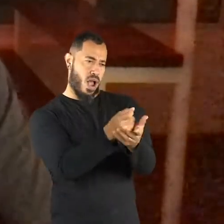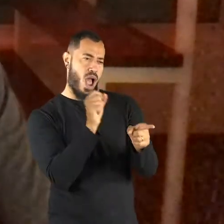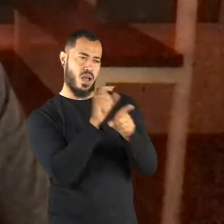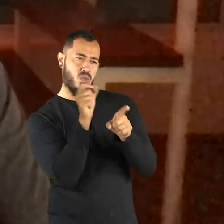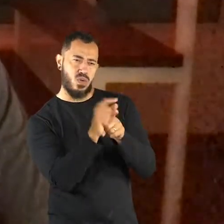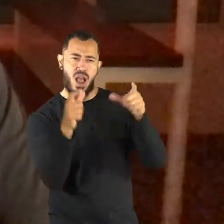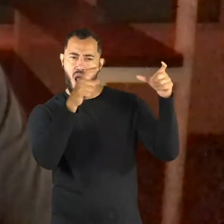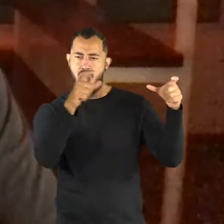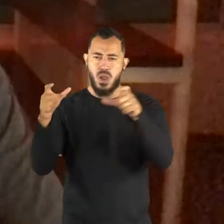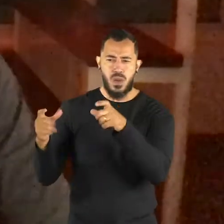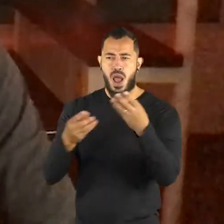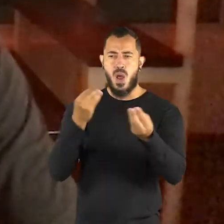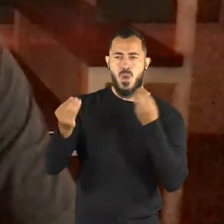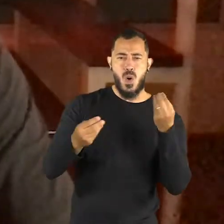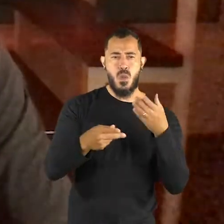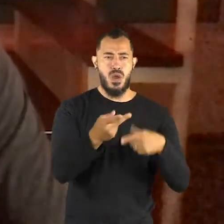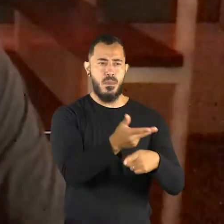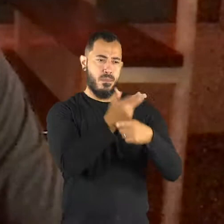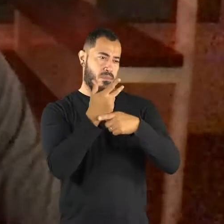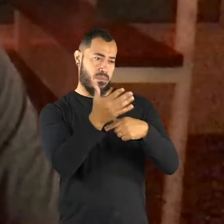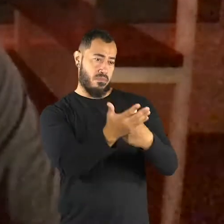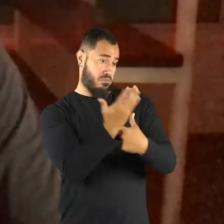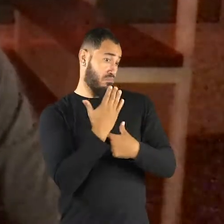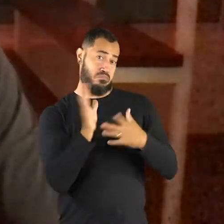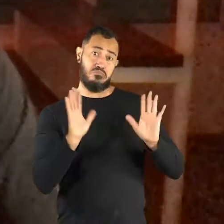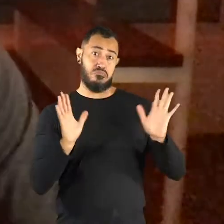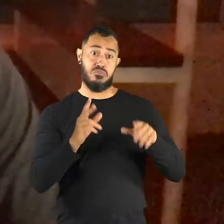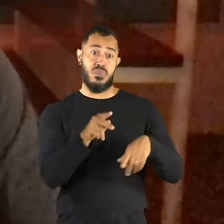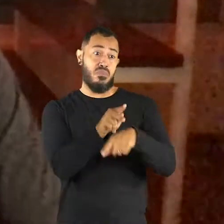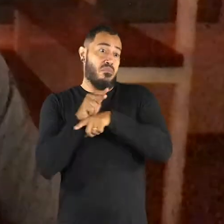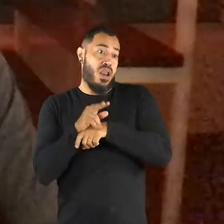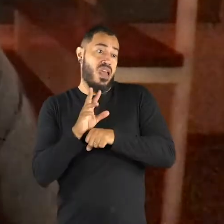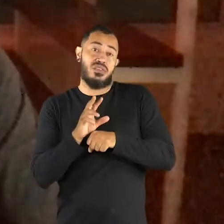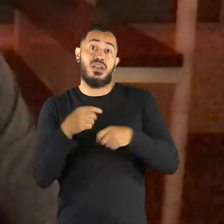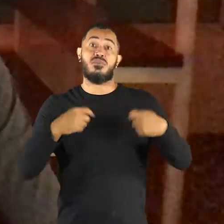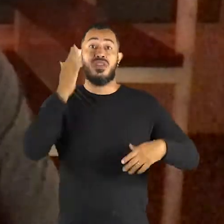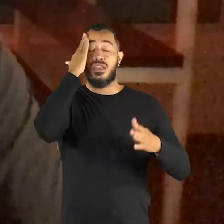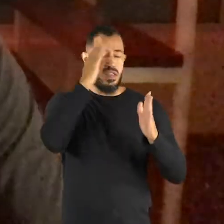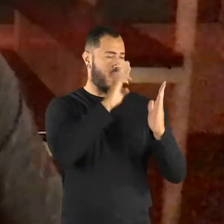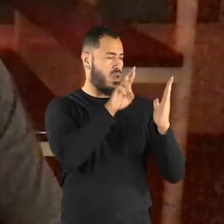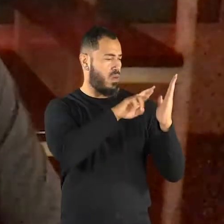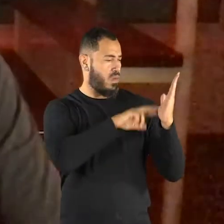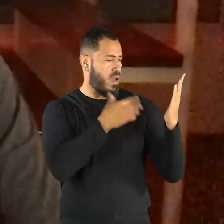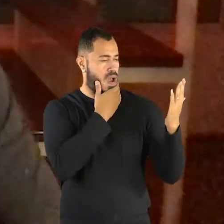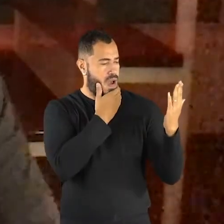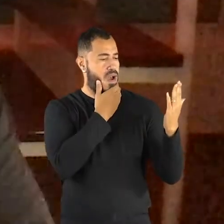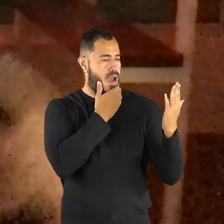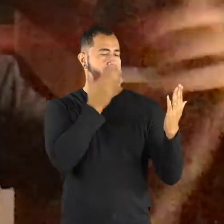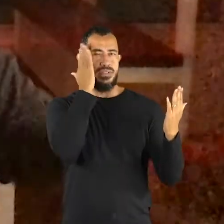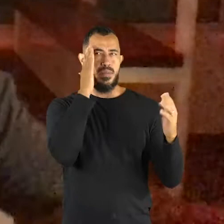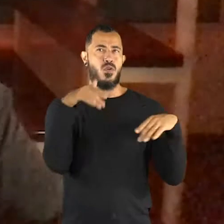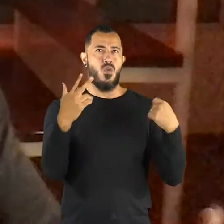alugada, vai ser pedida emprestada, como vai ser a alimentação. Ele tem que entender o roteiro para saber quais momentos vão ser